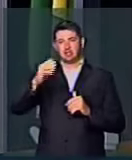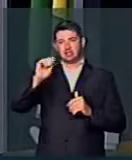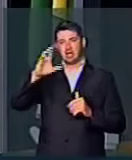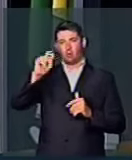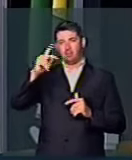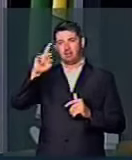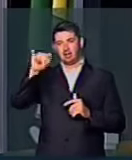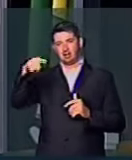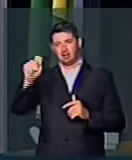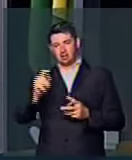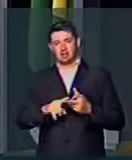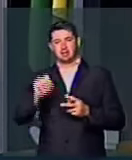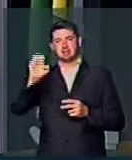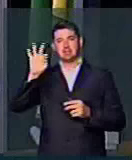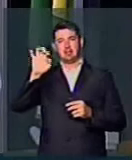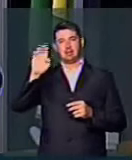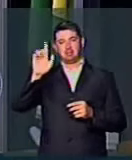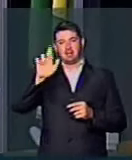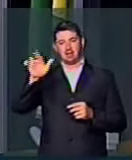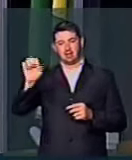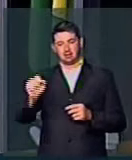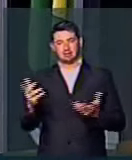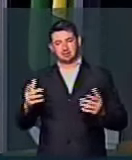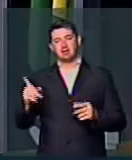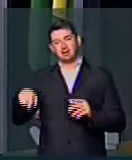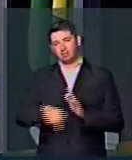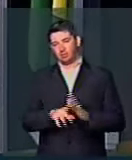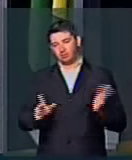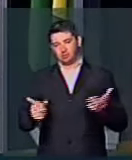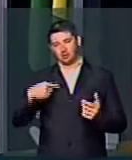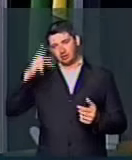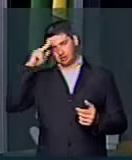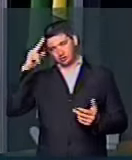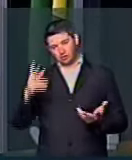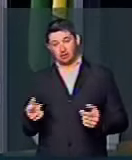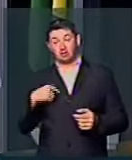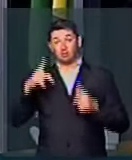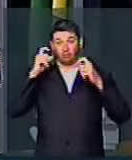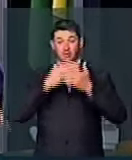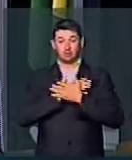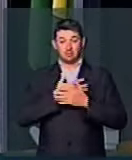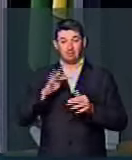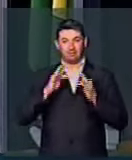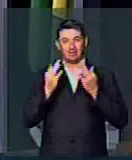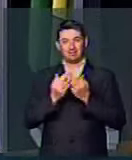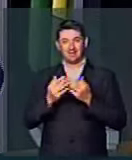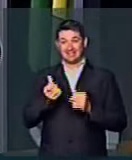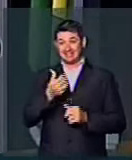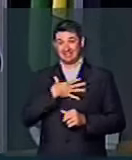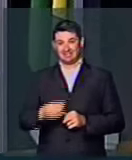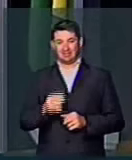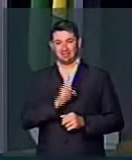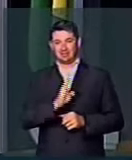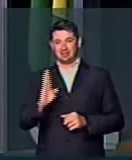cidade de Ribeira e 7 Barras também. Então isso tudo faz parte da nossa história. Eu tenho uma foto, né, com a minha família toda reunida, 6 filhos, e